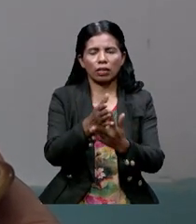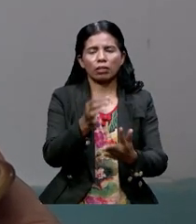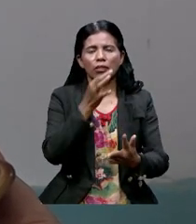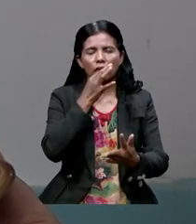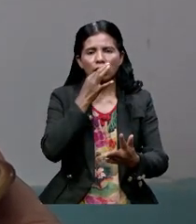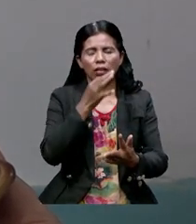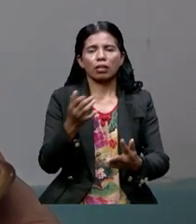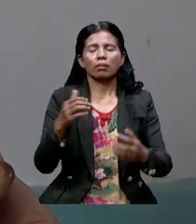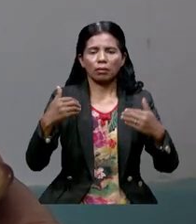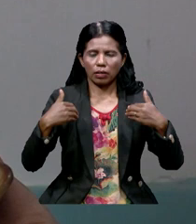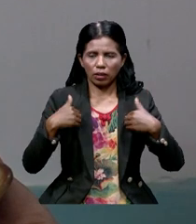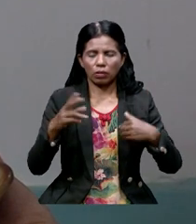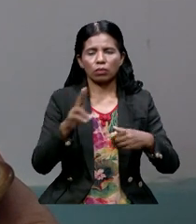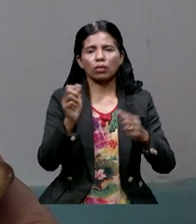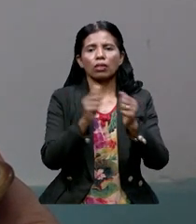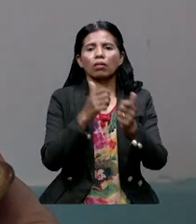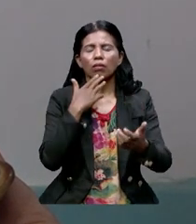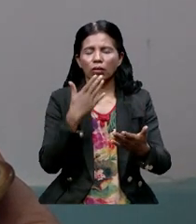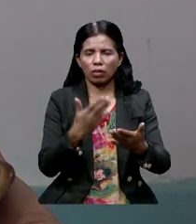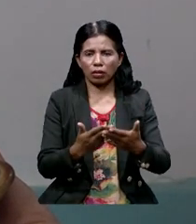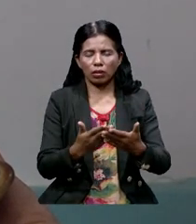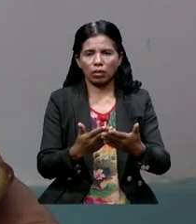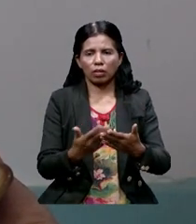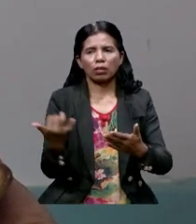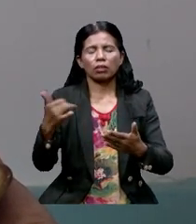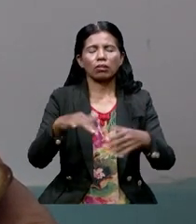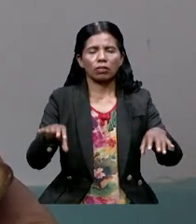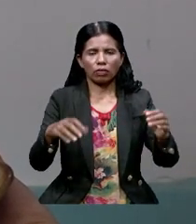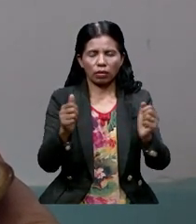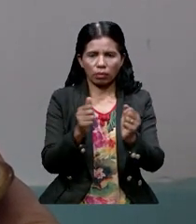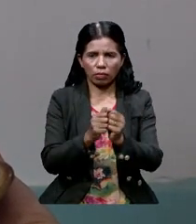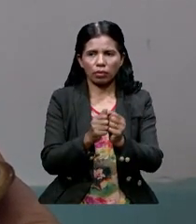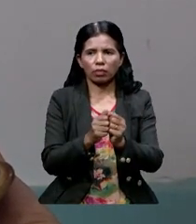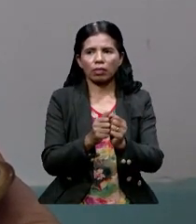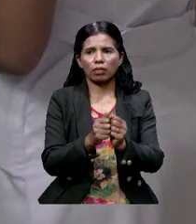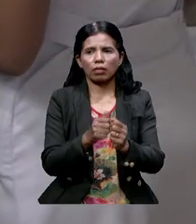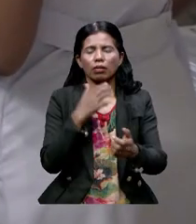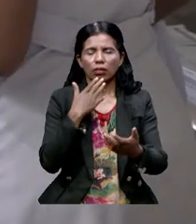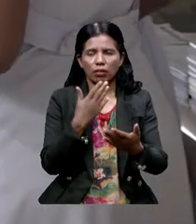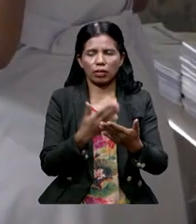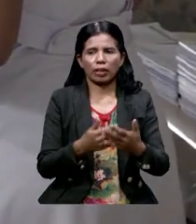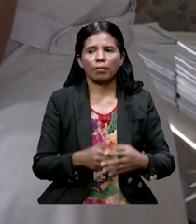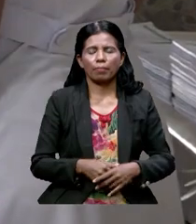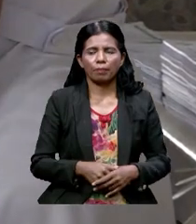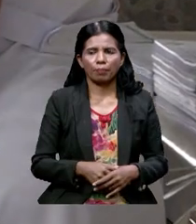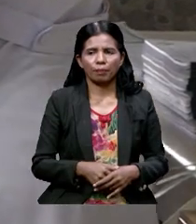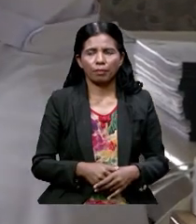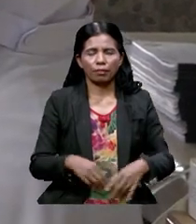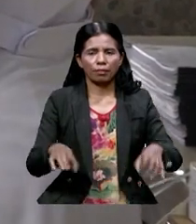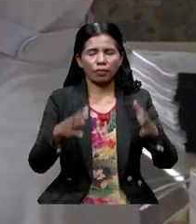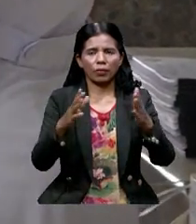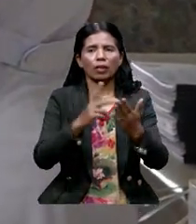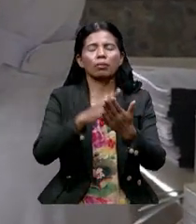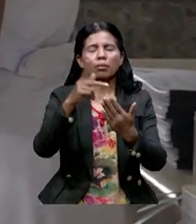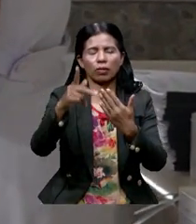lebe maka iha utilize ho dia ka tu bele recupera sernian be nutrisan pra dia. Além de ne recurso humano ba